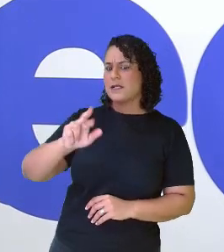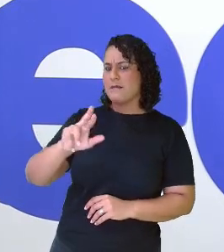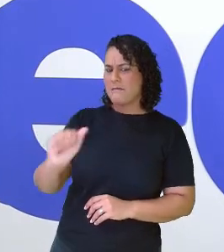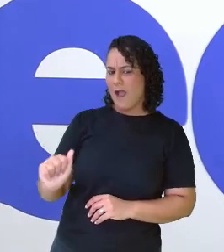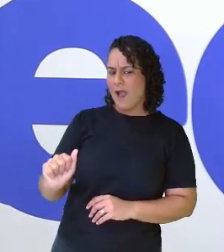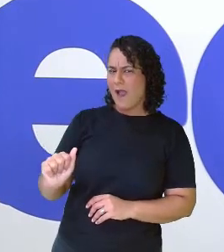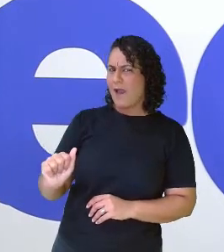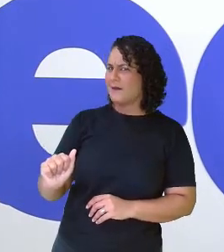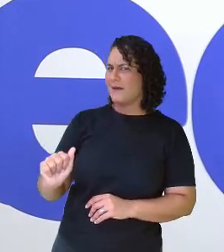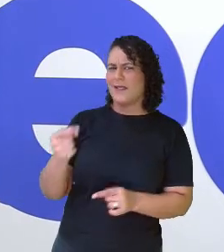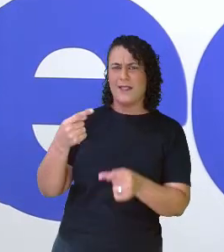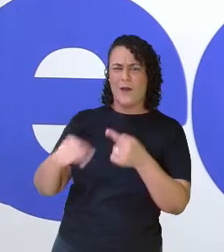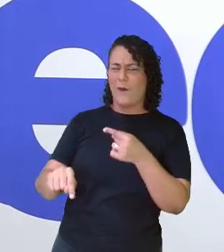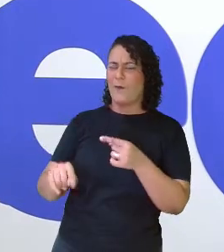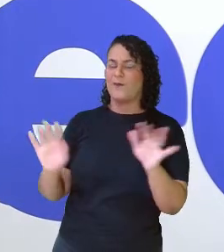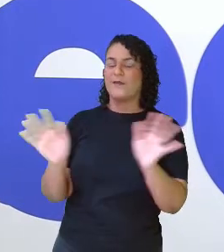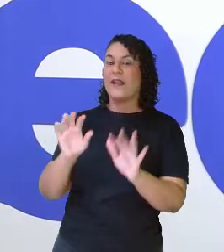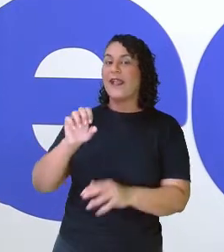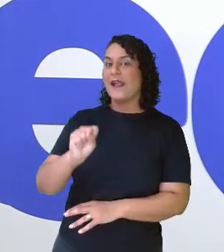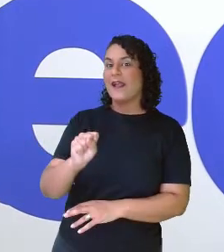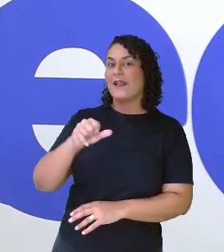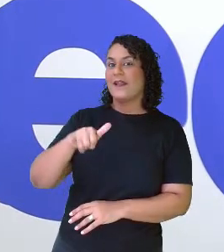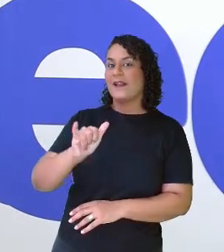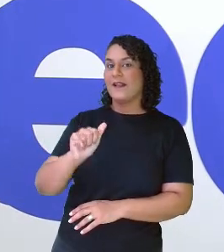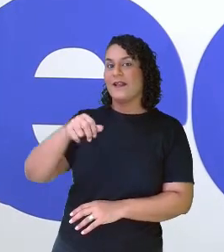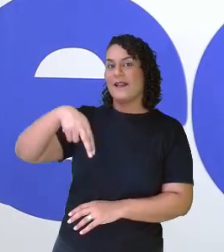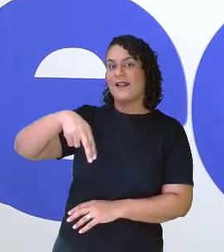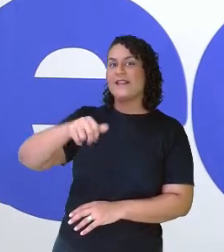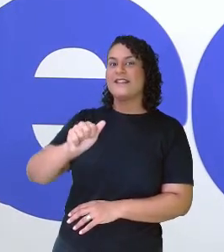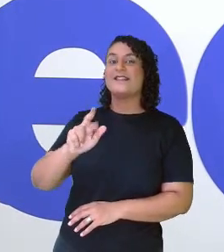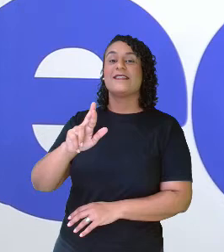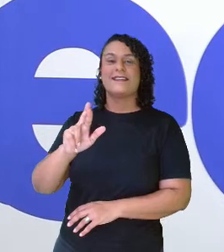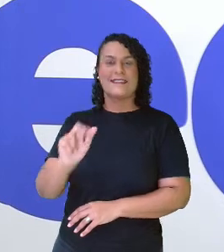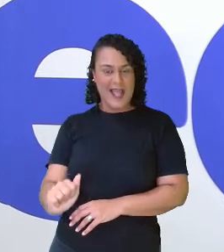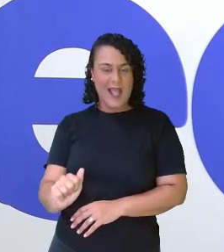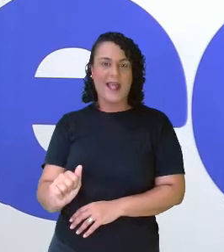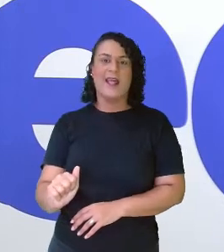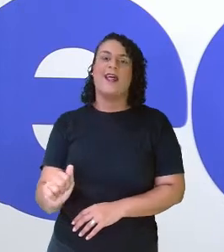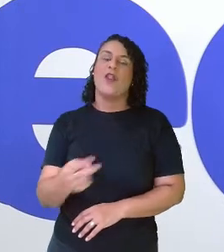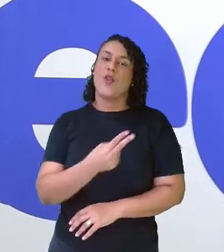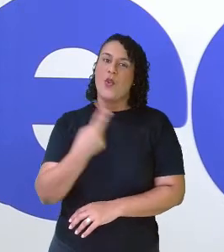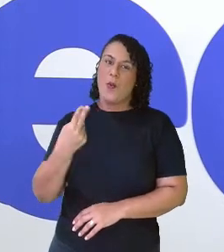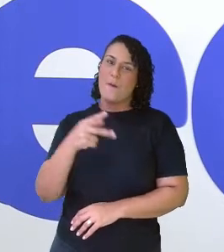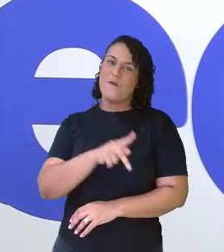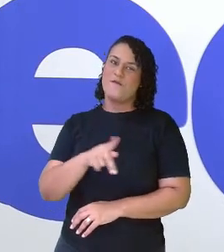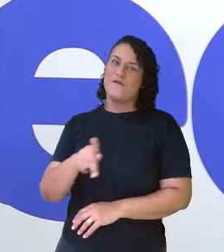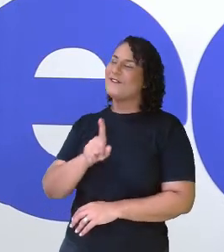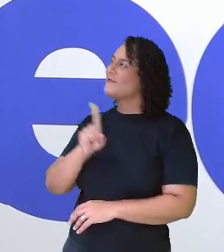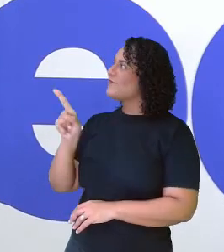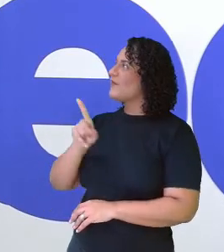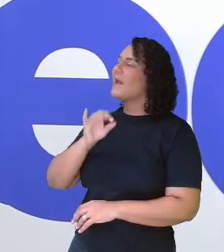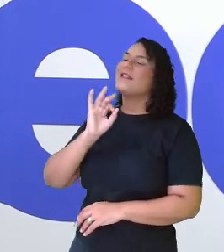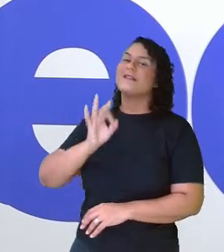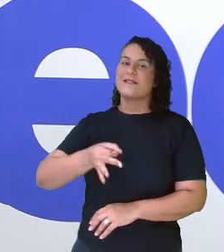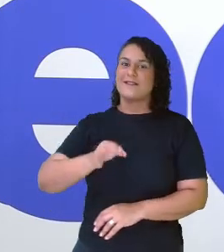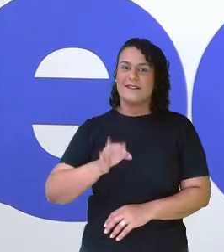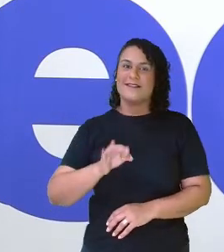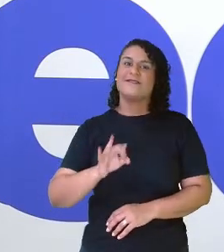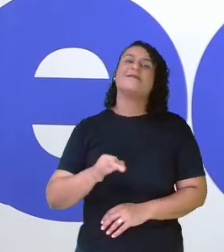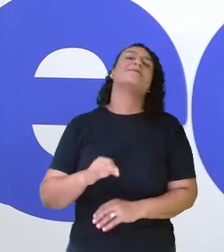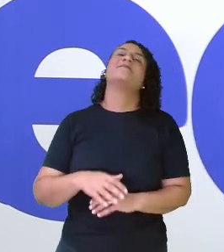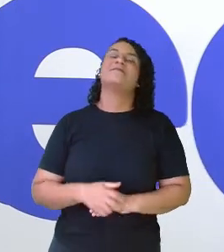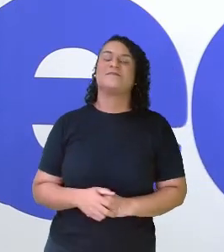cadê? Será que quase é dupla, né? Simone, cadê Simone, Simara, entendeu? Isso é assim. Ai, Márcia,